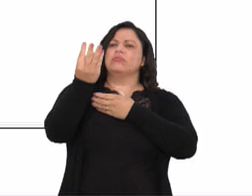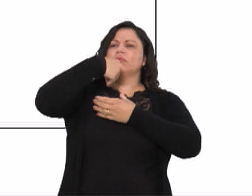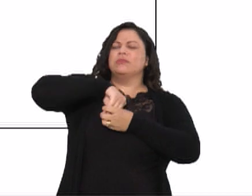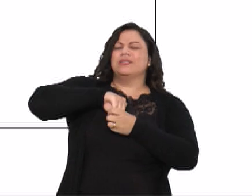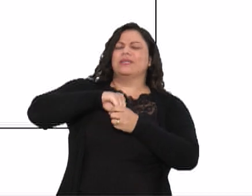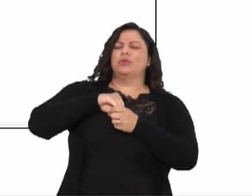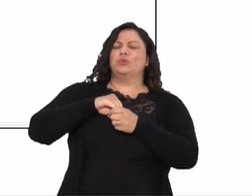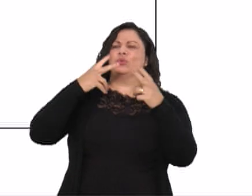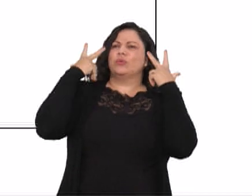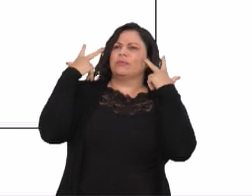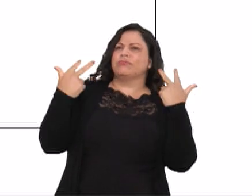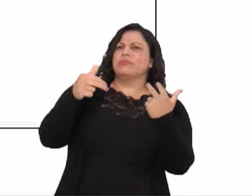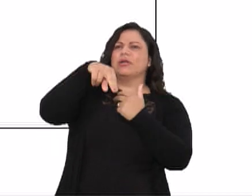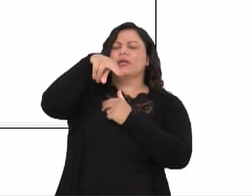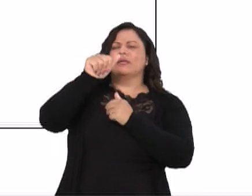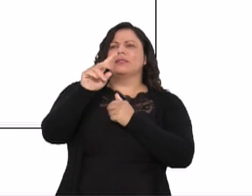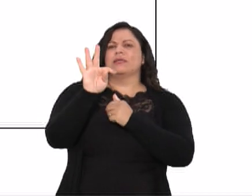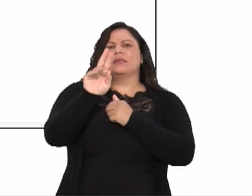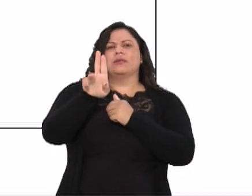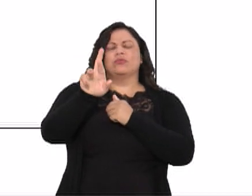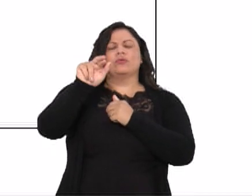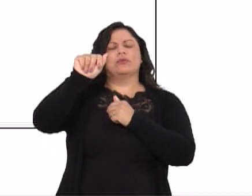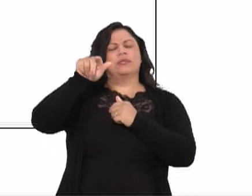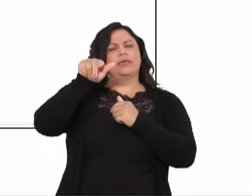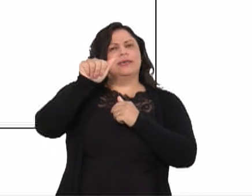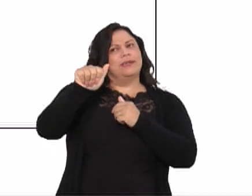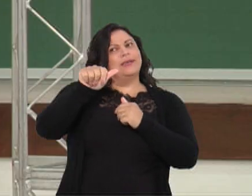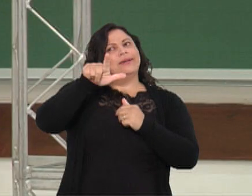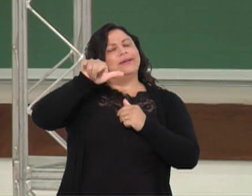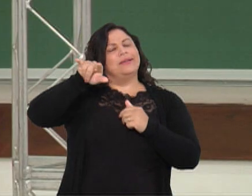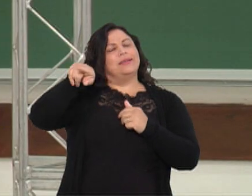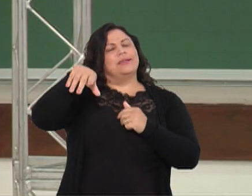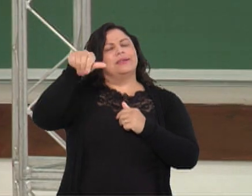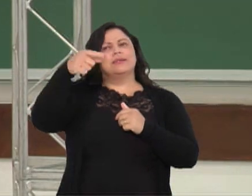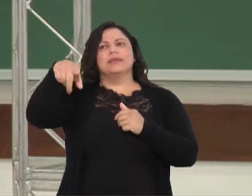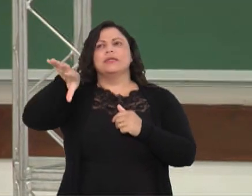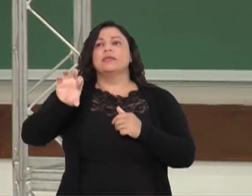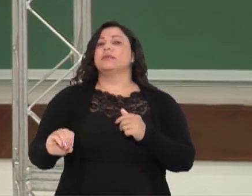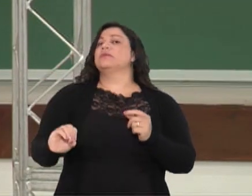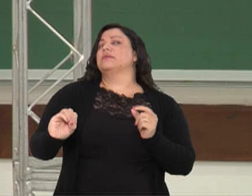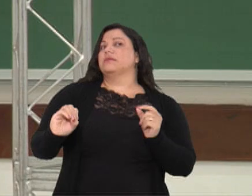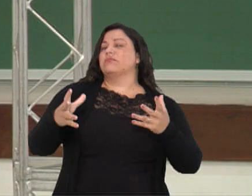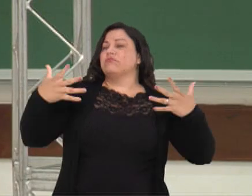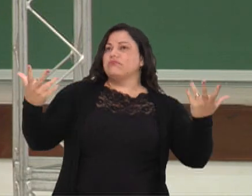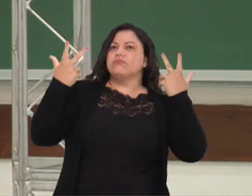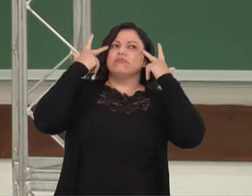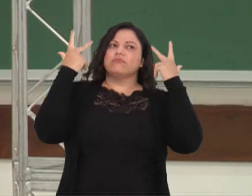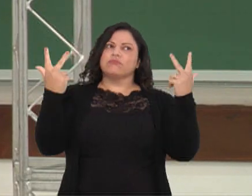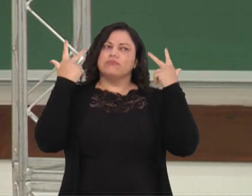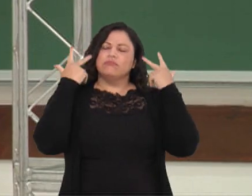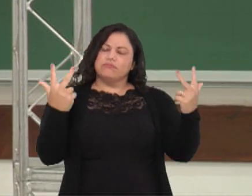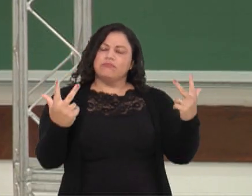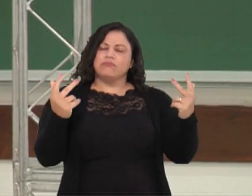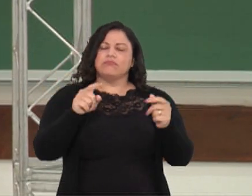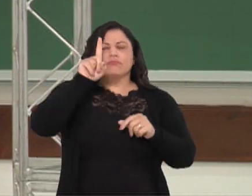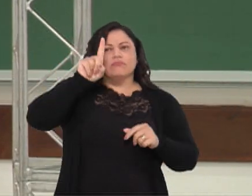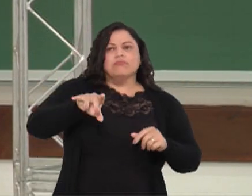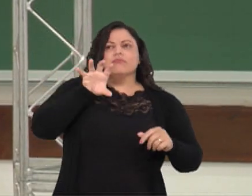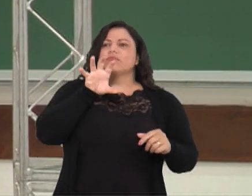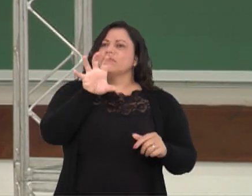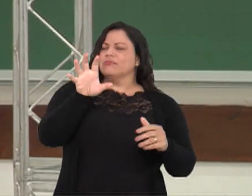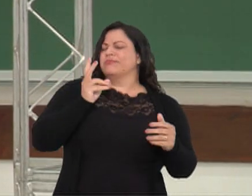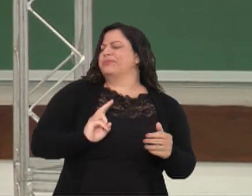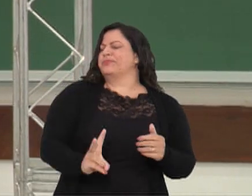A primeira função da ideologia é torná-la algo natural, dizer, é assim, sempre